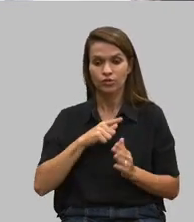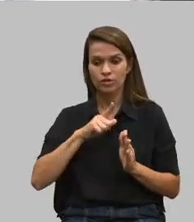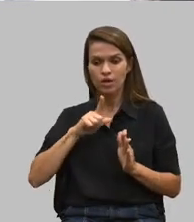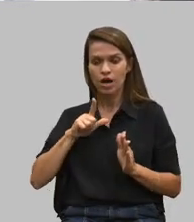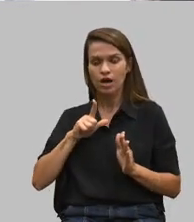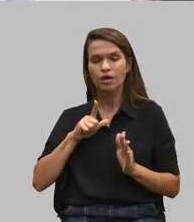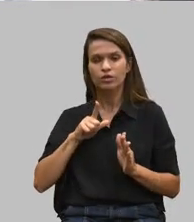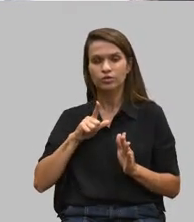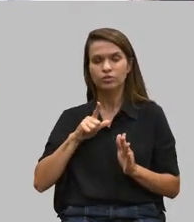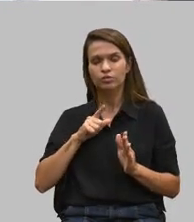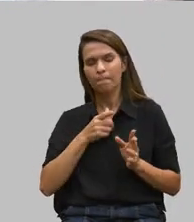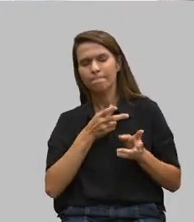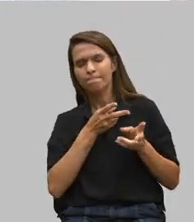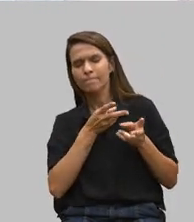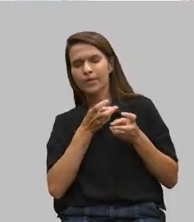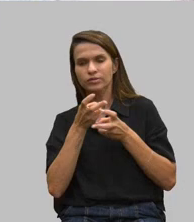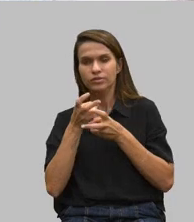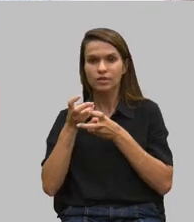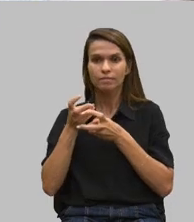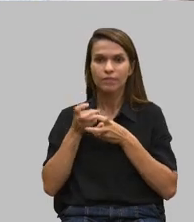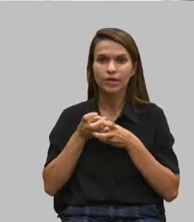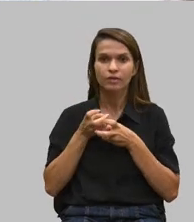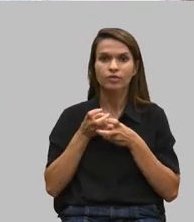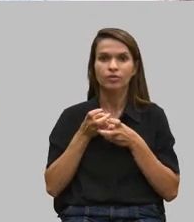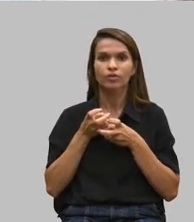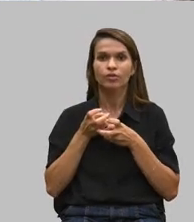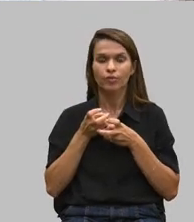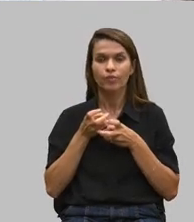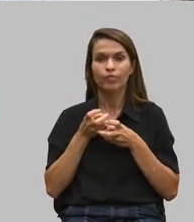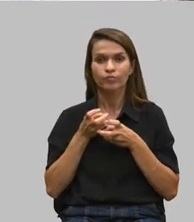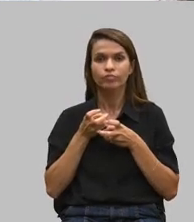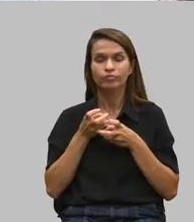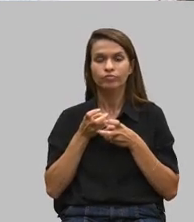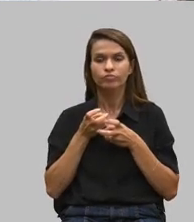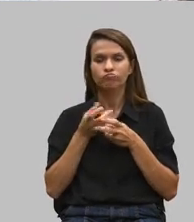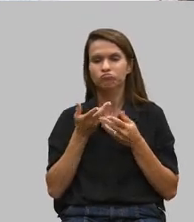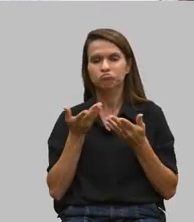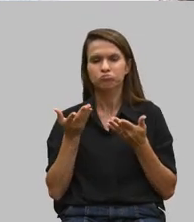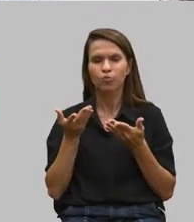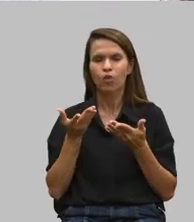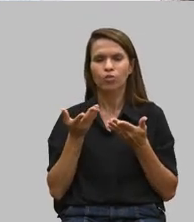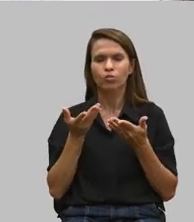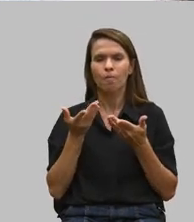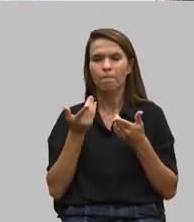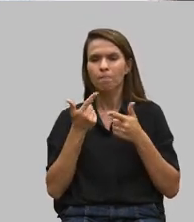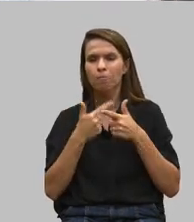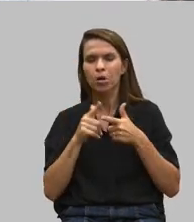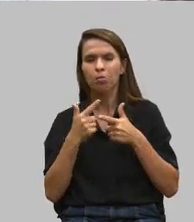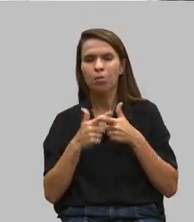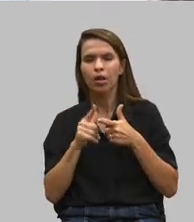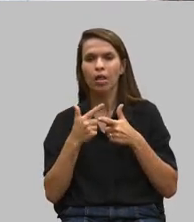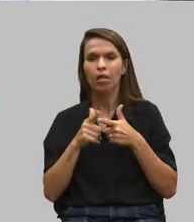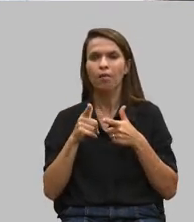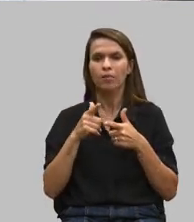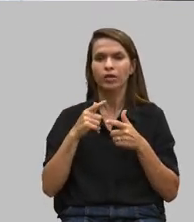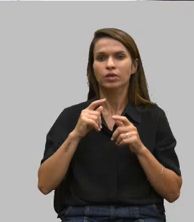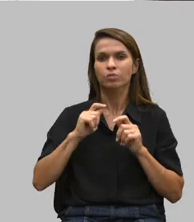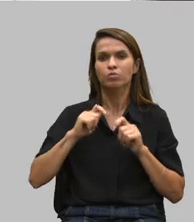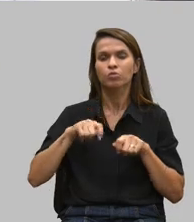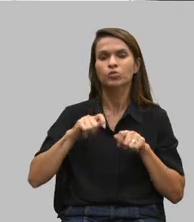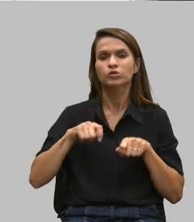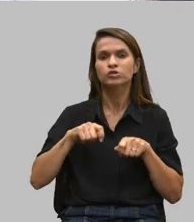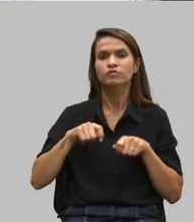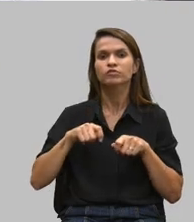coisa identificando por algum motivo alguma defasagem que possa ser uma